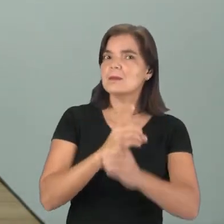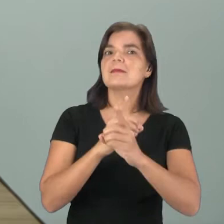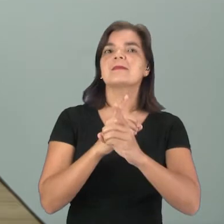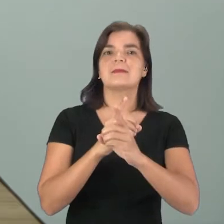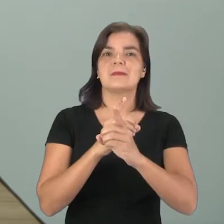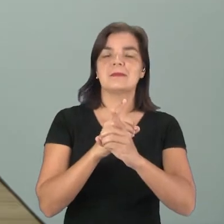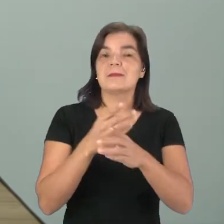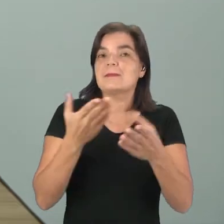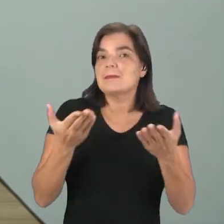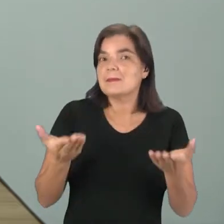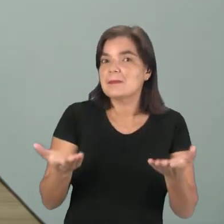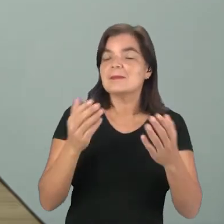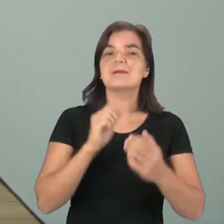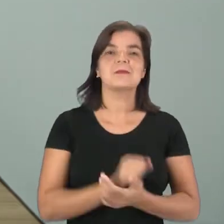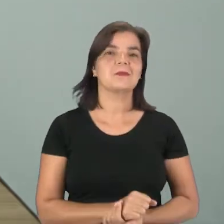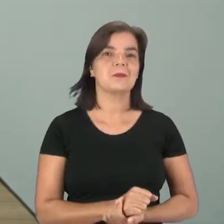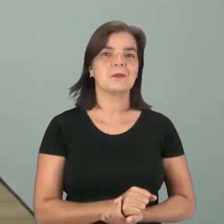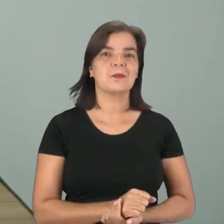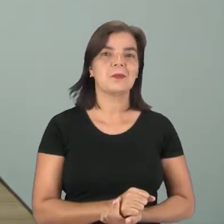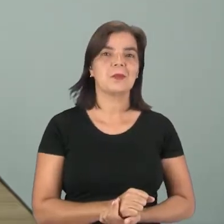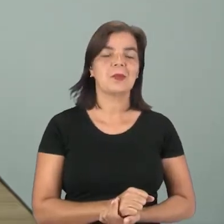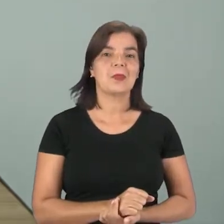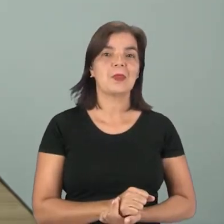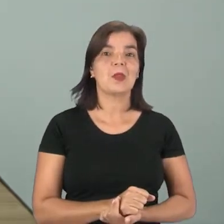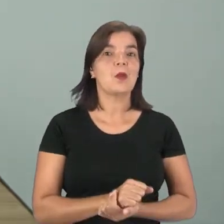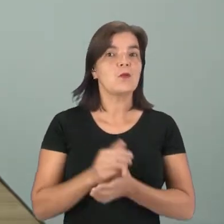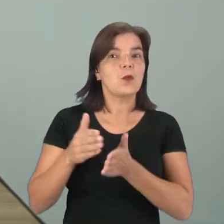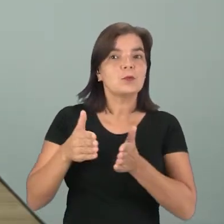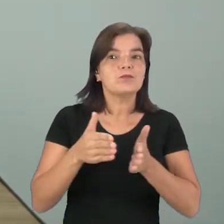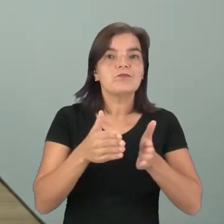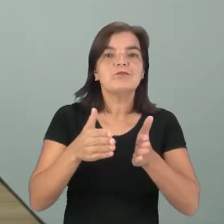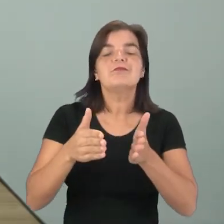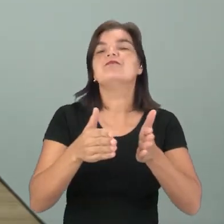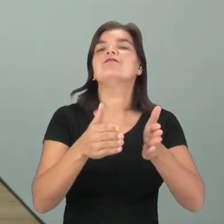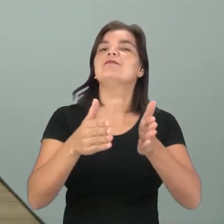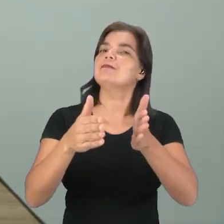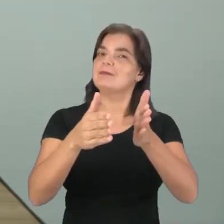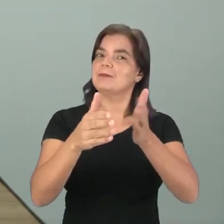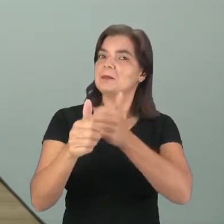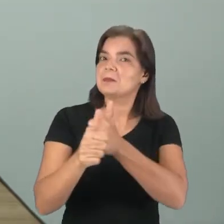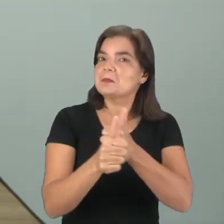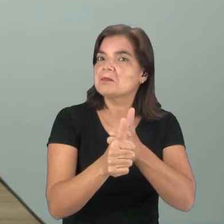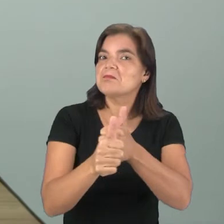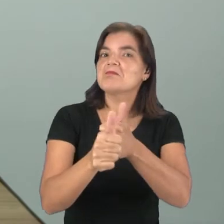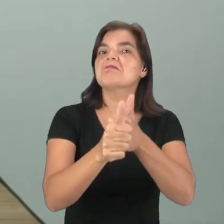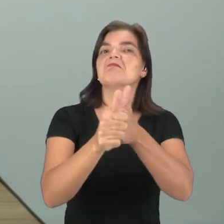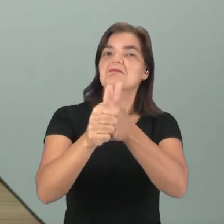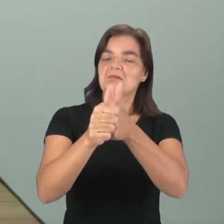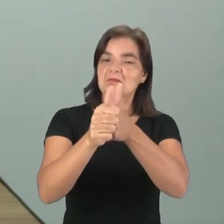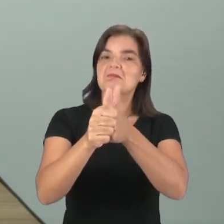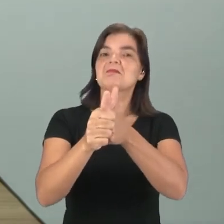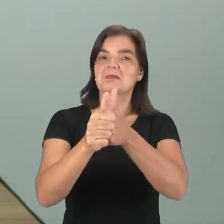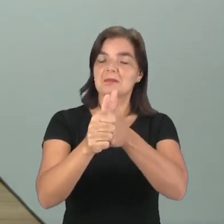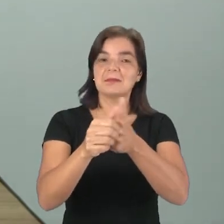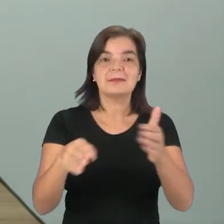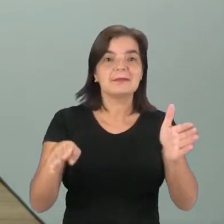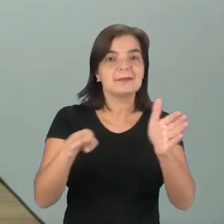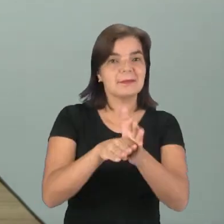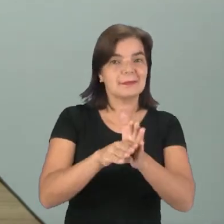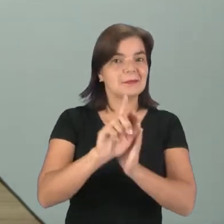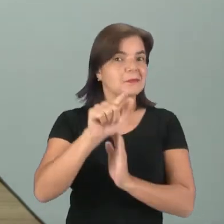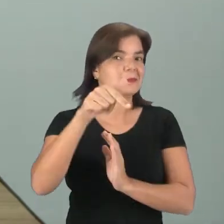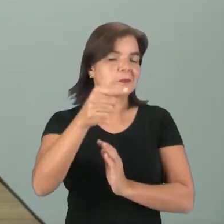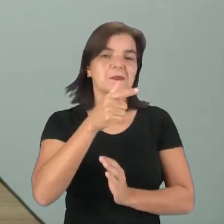encontrá-la Então quando eu foram seguir é o caminho que seria a